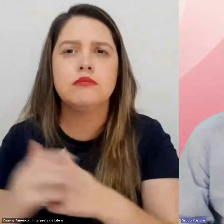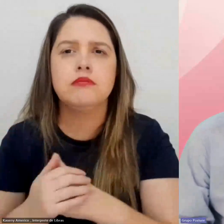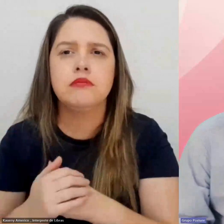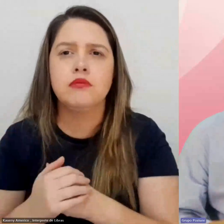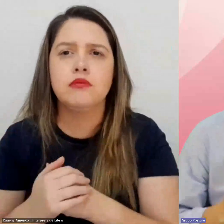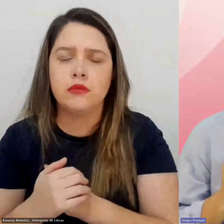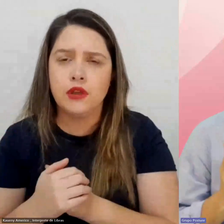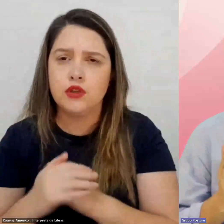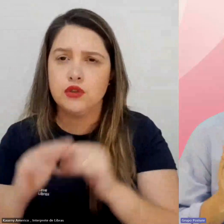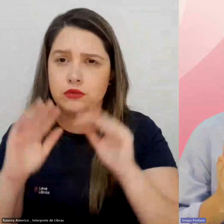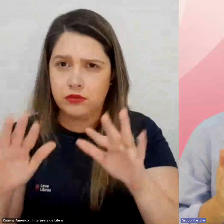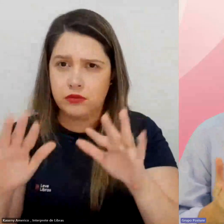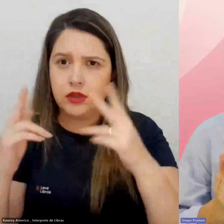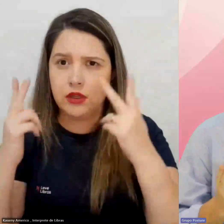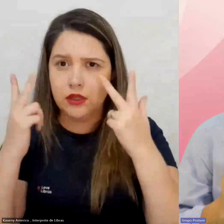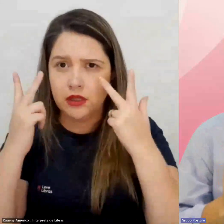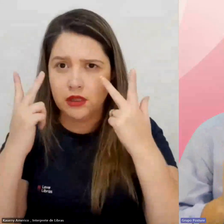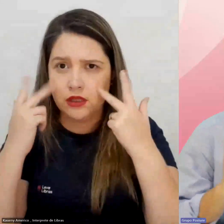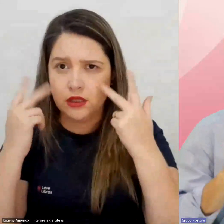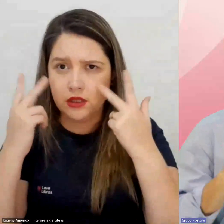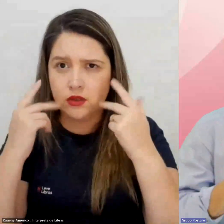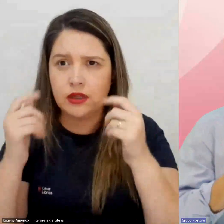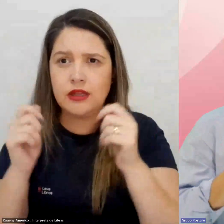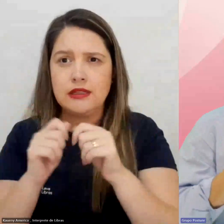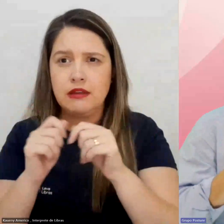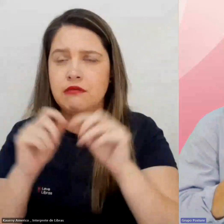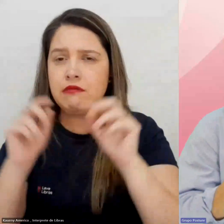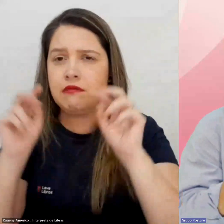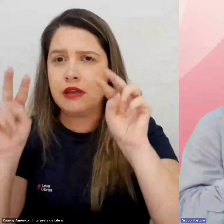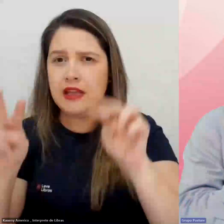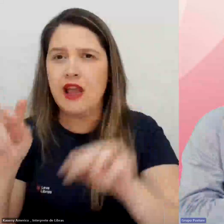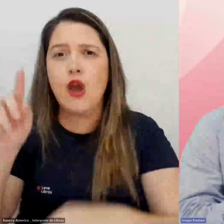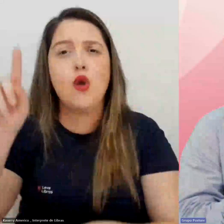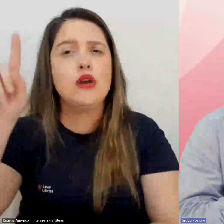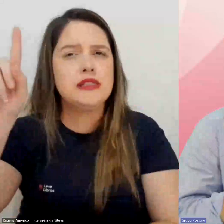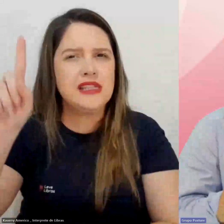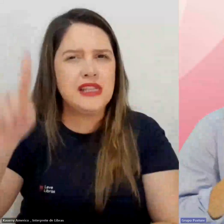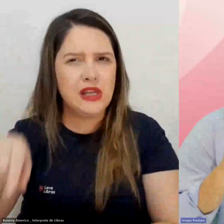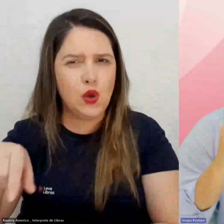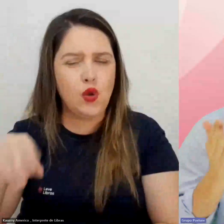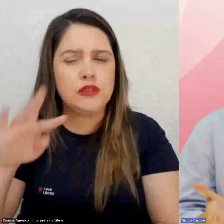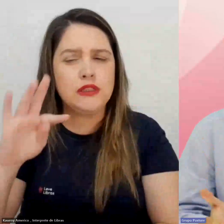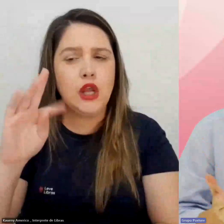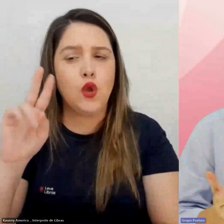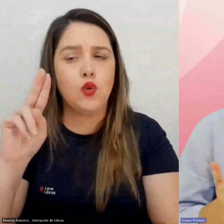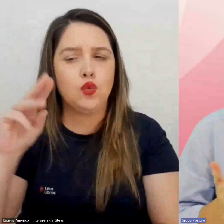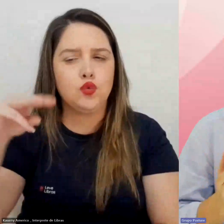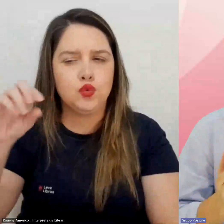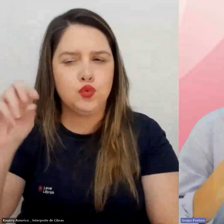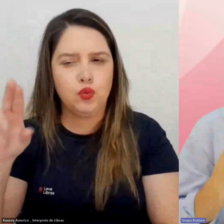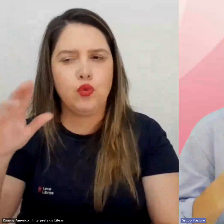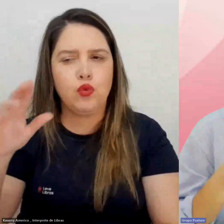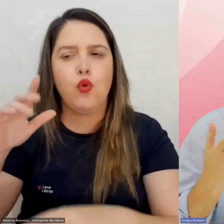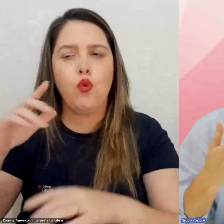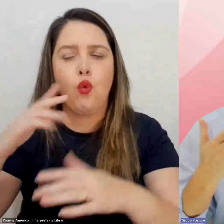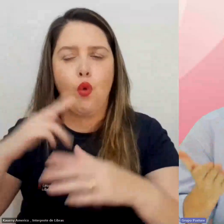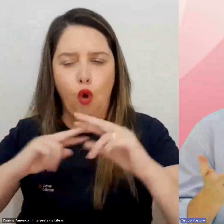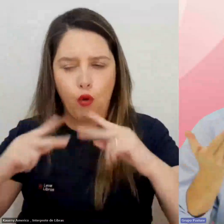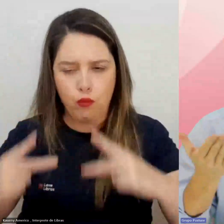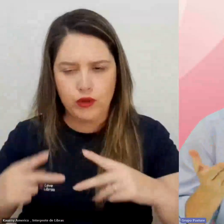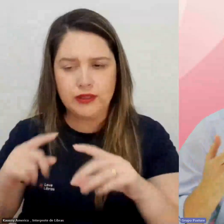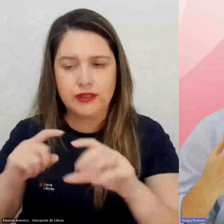Normalmente, Dani, o que teria que ter visto é assim, se era um tumor hormônio dependente e sua mãe ainda